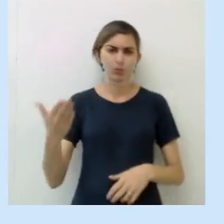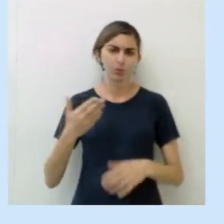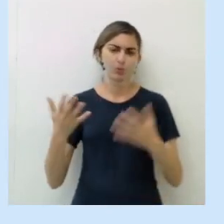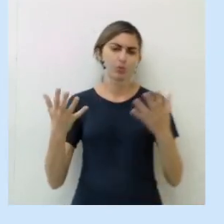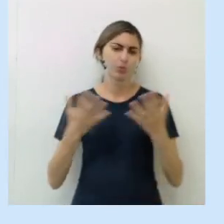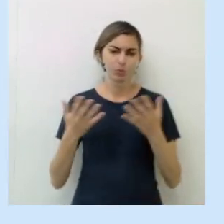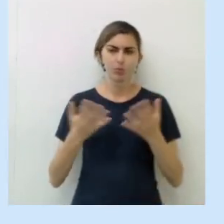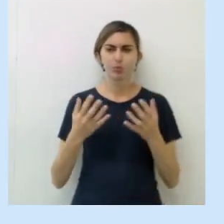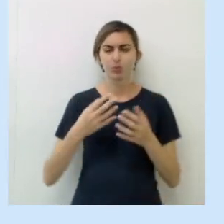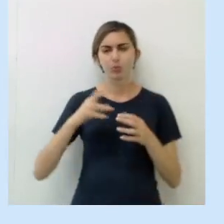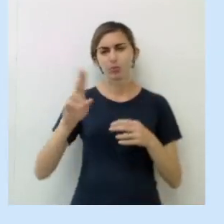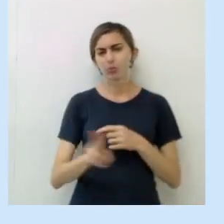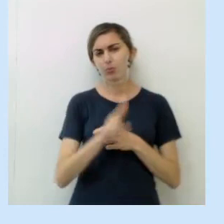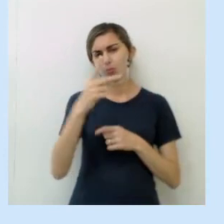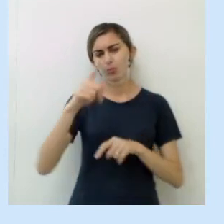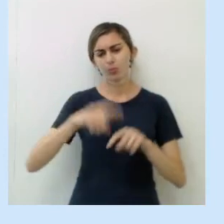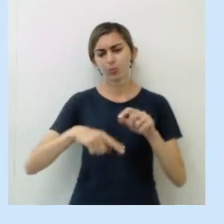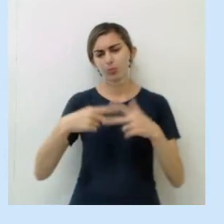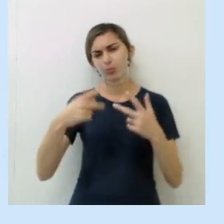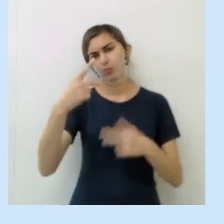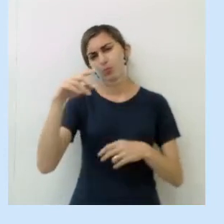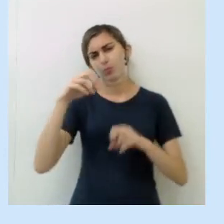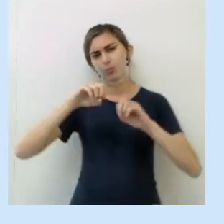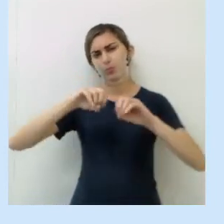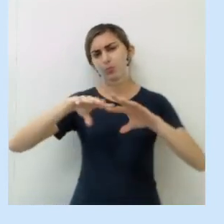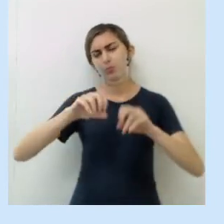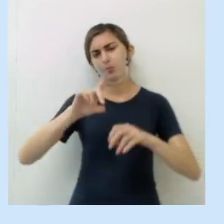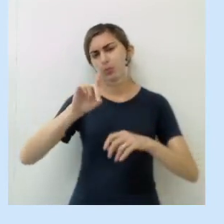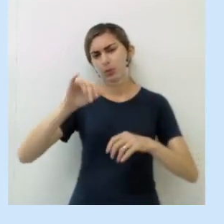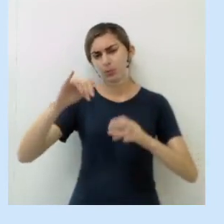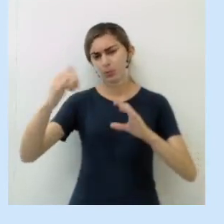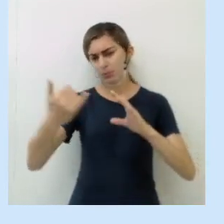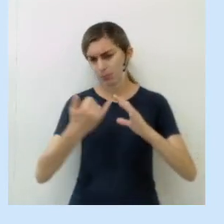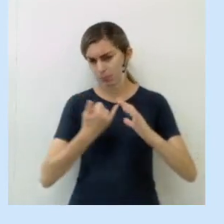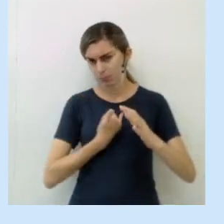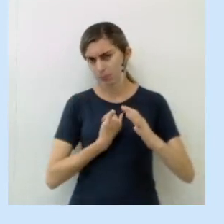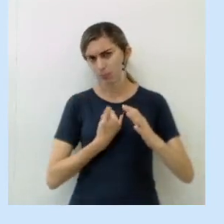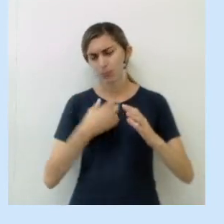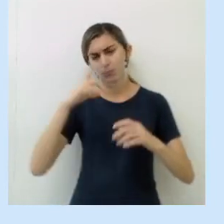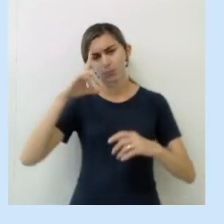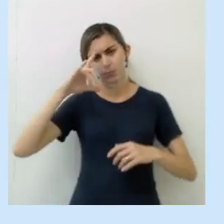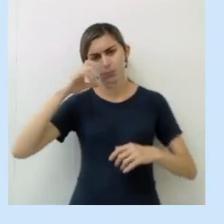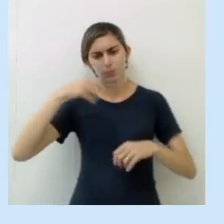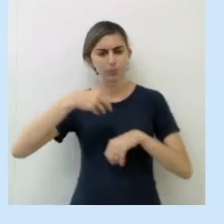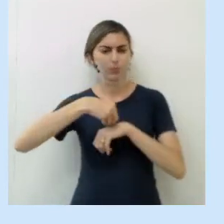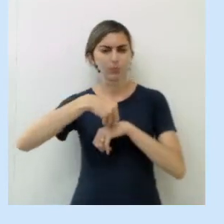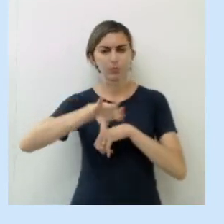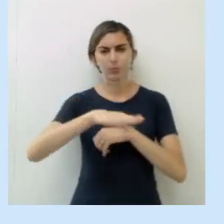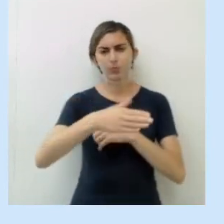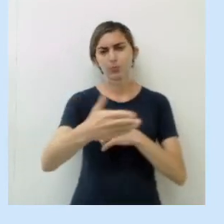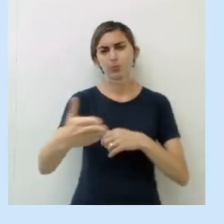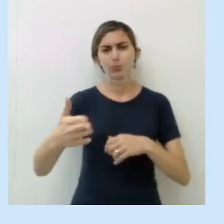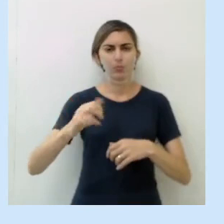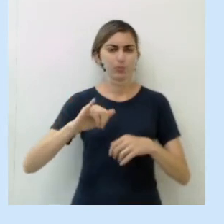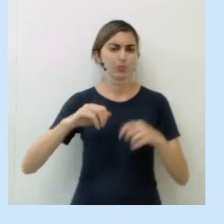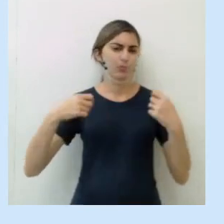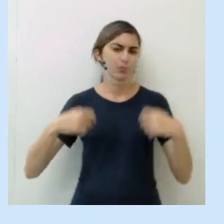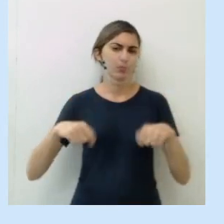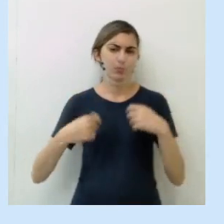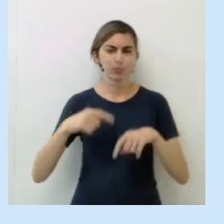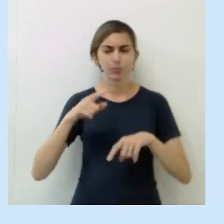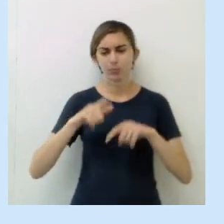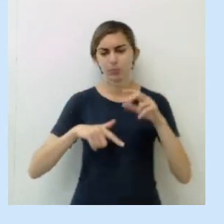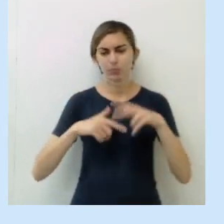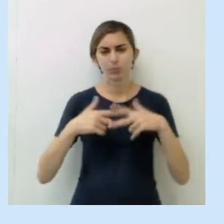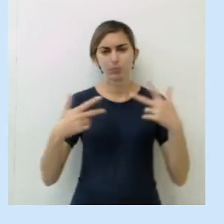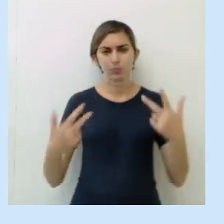quer utilizar esse material nas suas aulas, pede para mim, dá um DM para mim lá no Instagram, que eu posso passar para você se você precisar desse material,